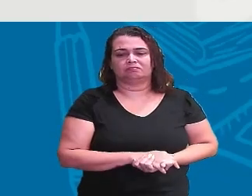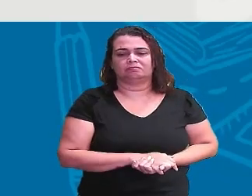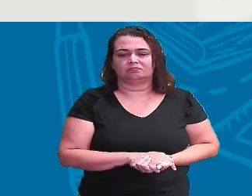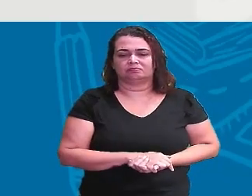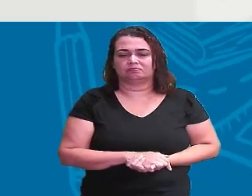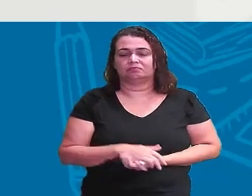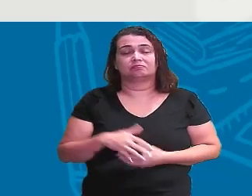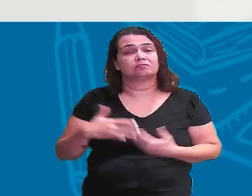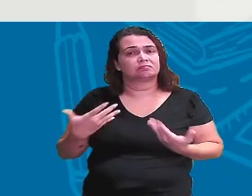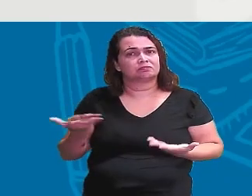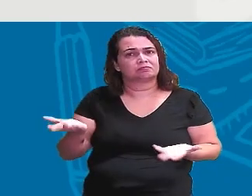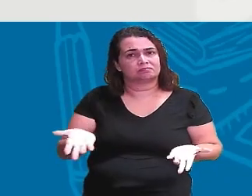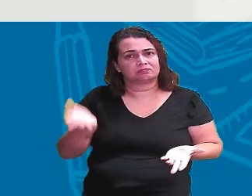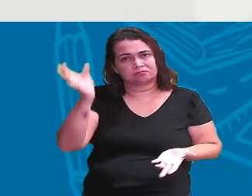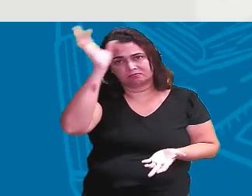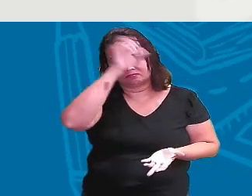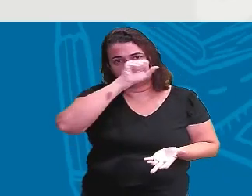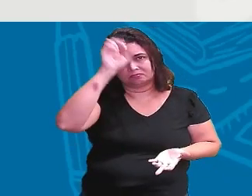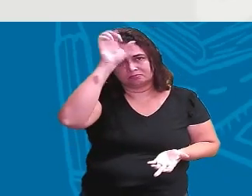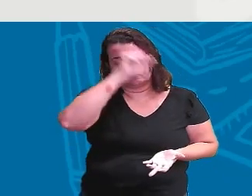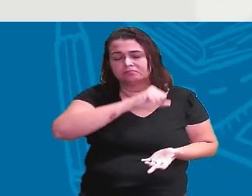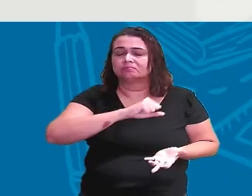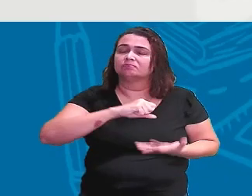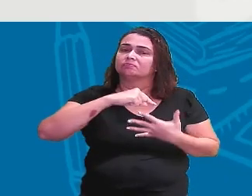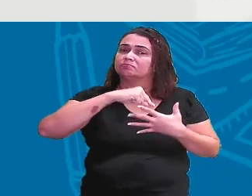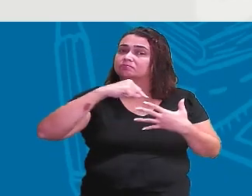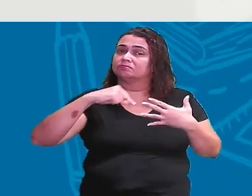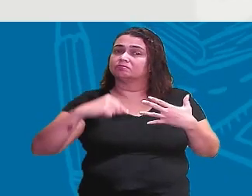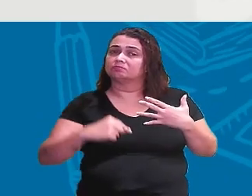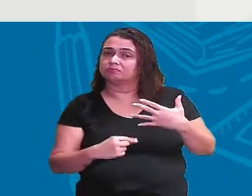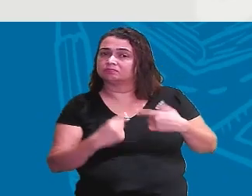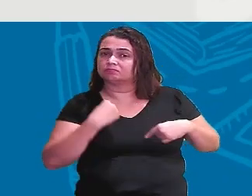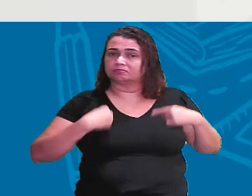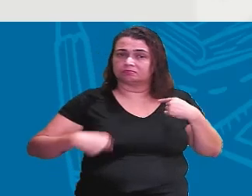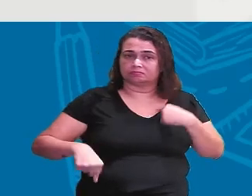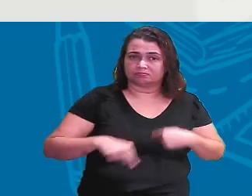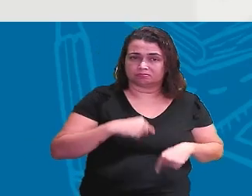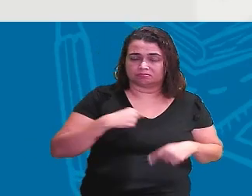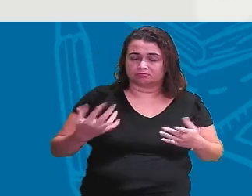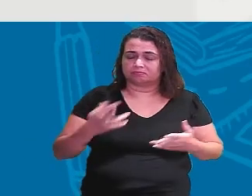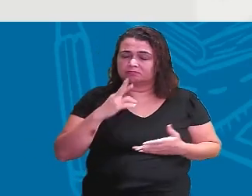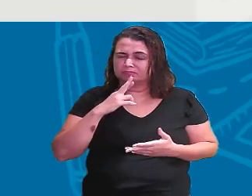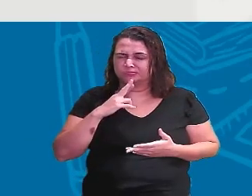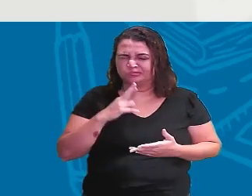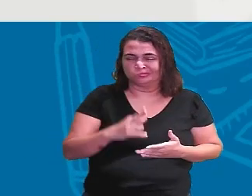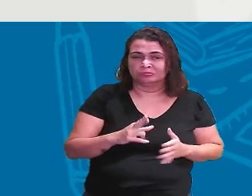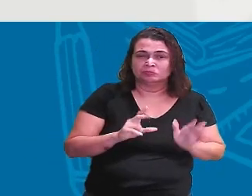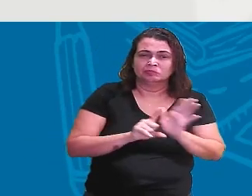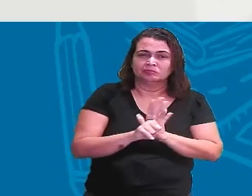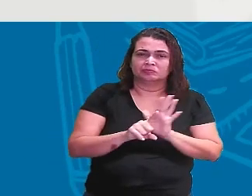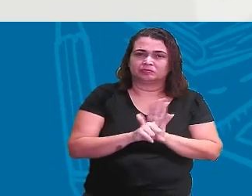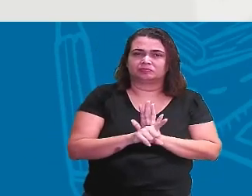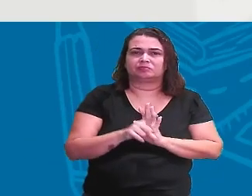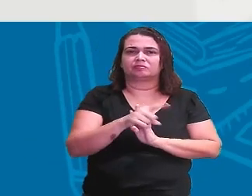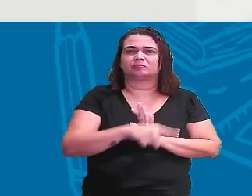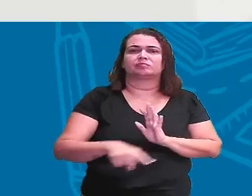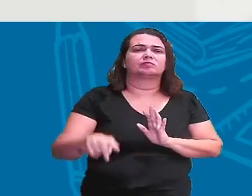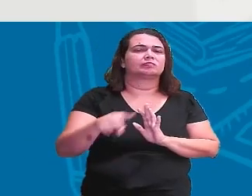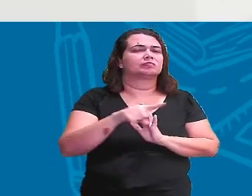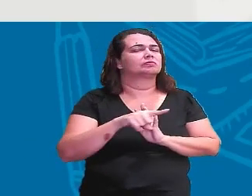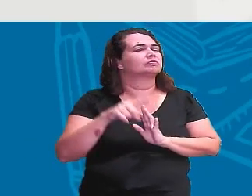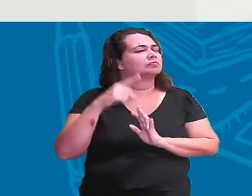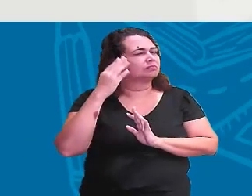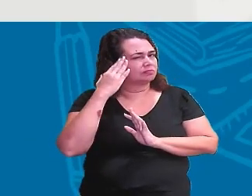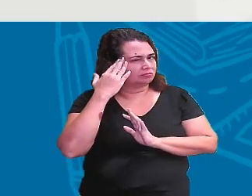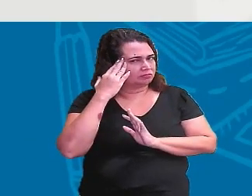de aprendermos várias questões a respeito do sistema circulatório, a gente vai responder agora algumas perguntas. E eu tenho certeza que a partir de